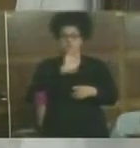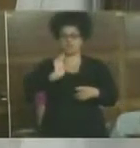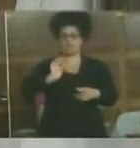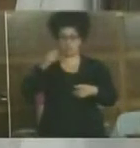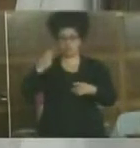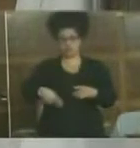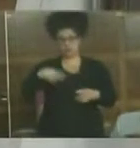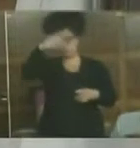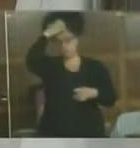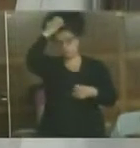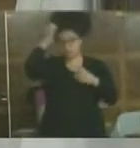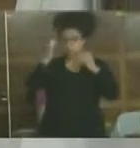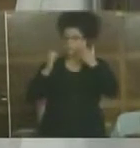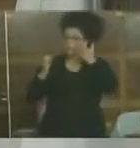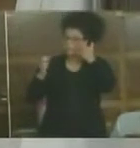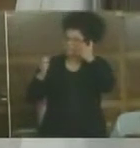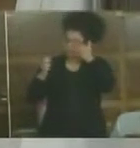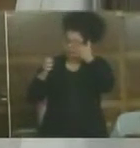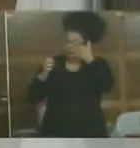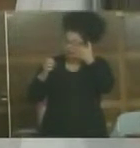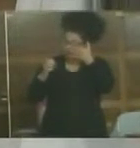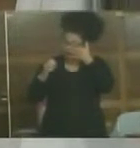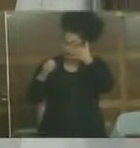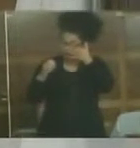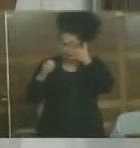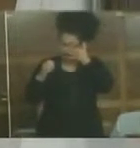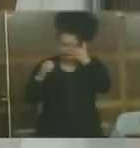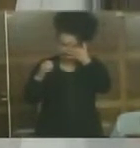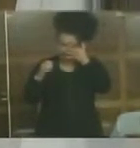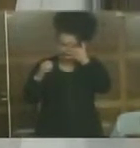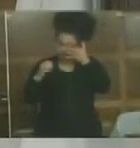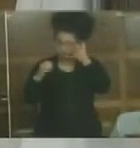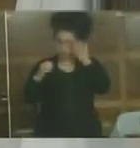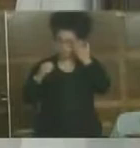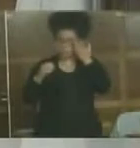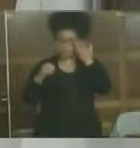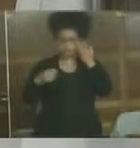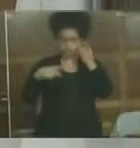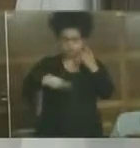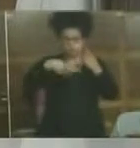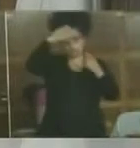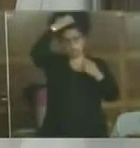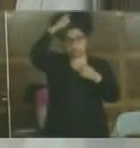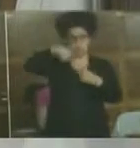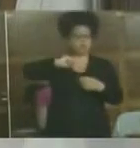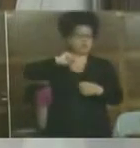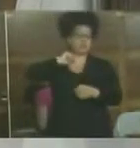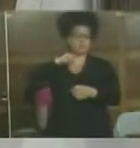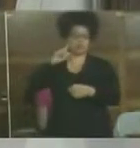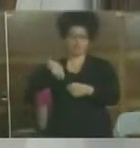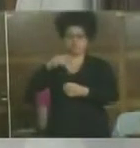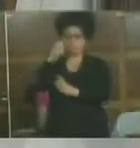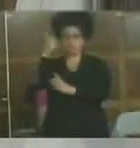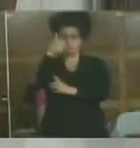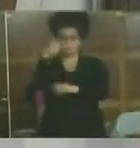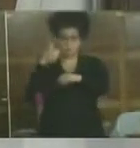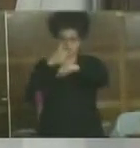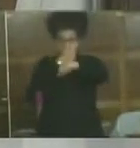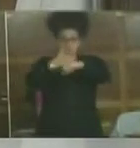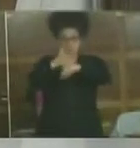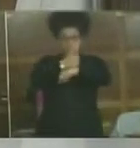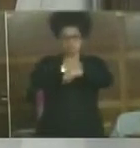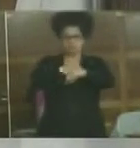quer dizer, a nossa auditoria fiscal regional é 0101, quer dizer, é a primeira, né, do